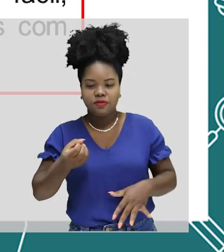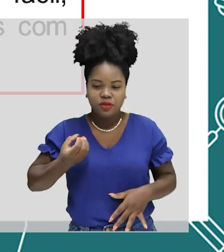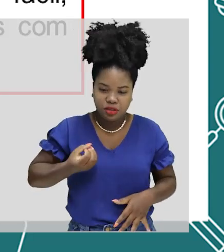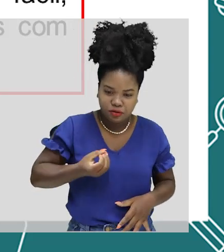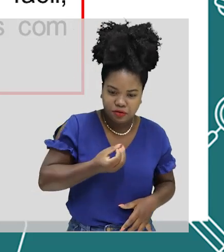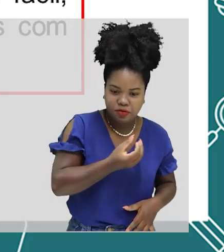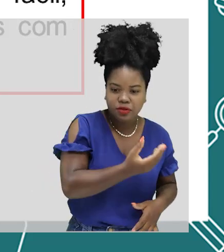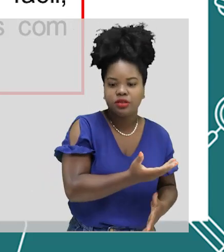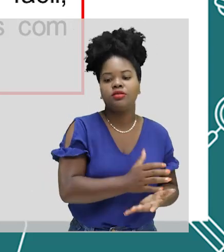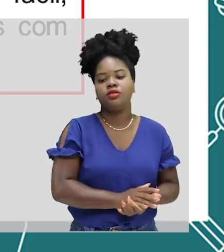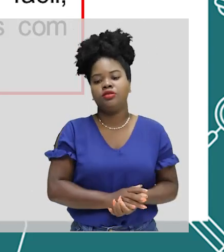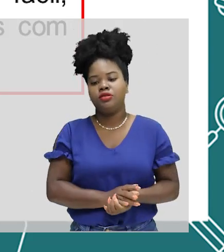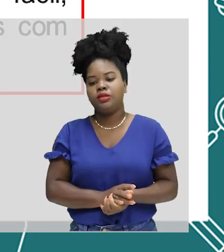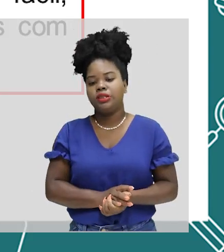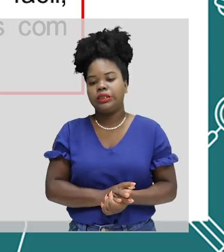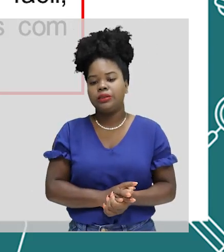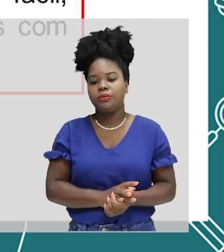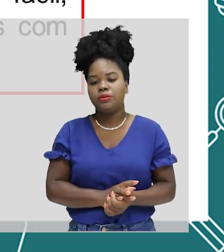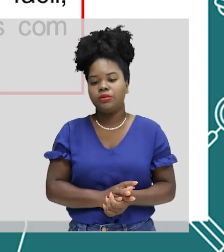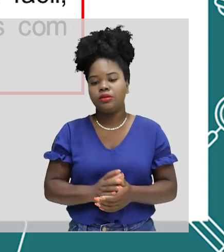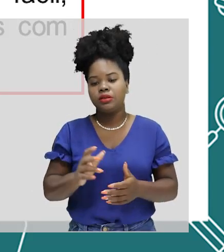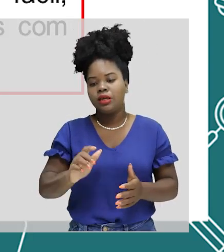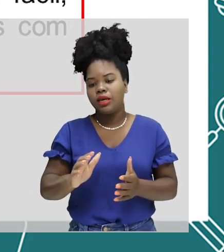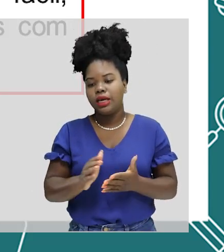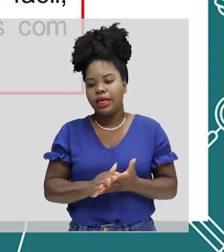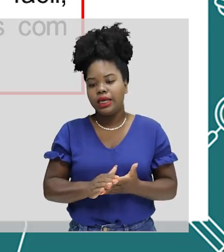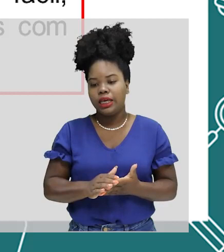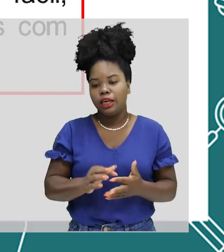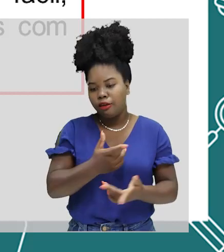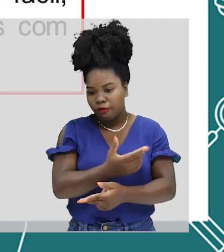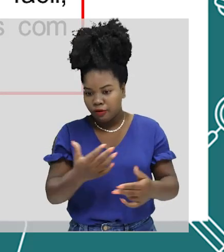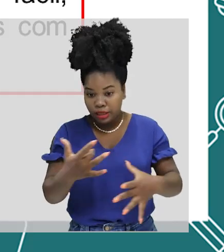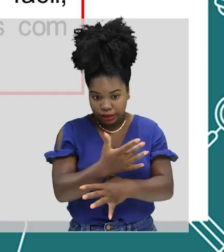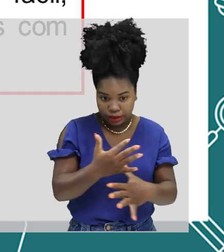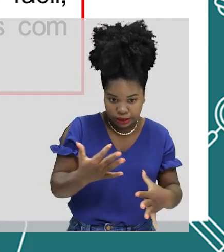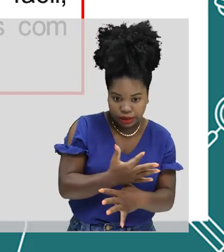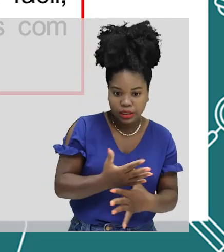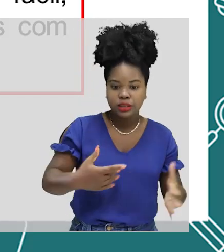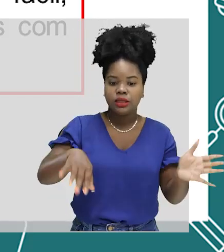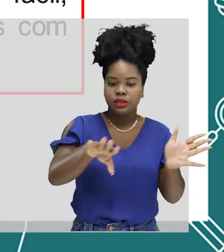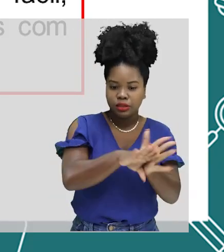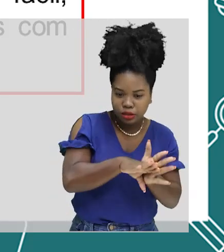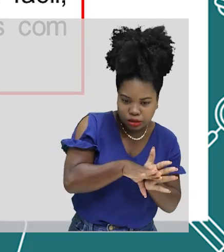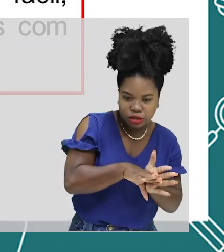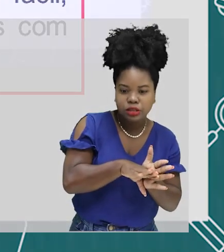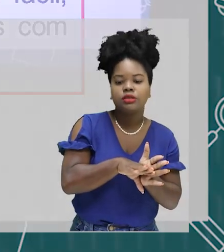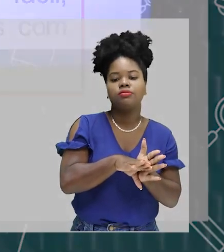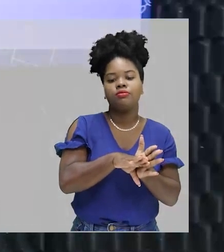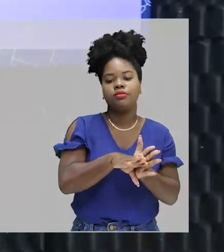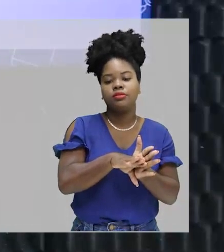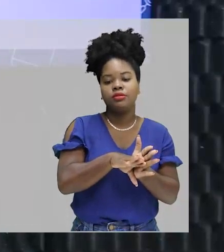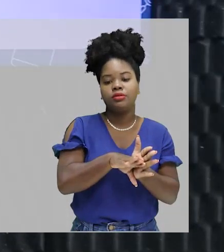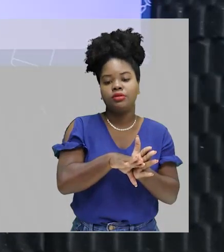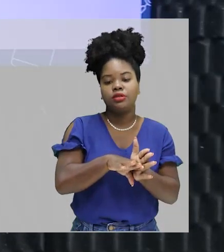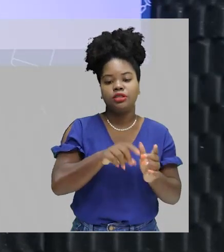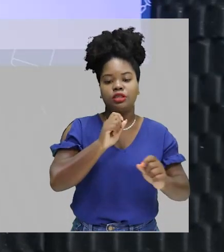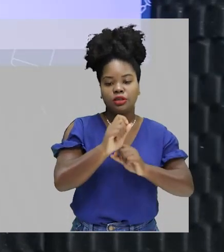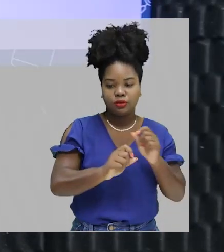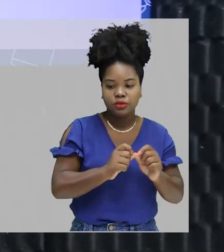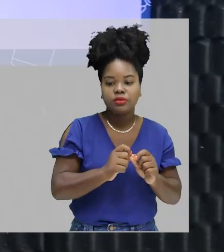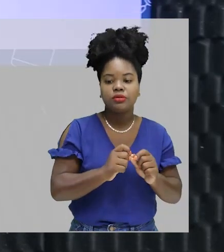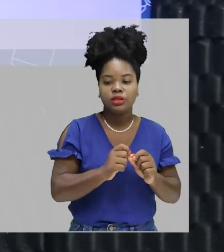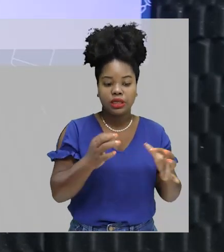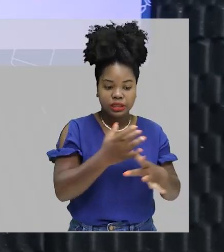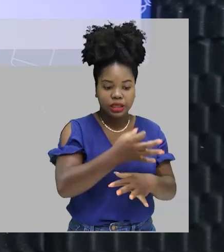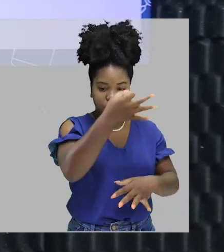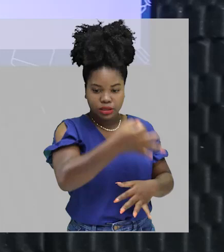destino final. Em alguns processos químicos, ocorrem fatos semelhantes. Os átomos, ó, entre aspas,